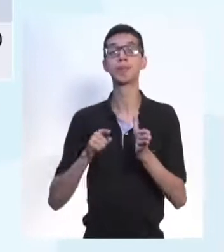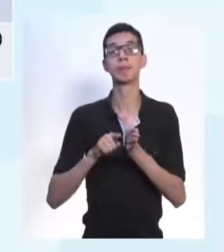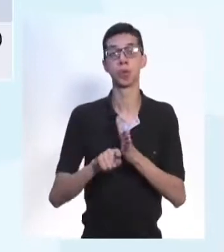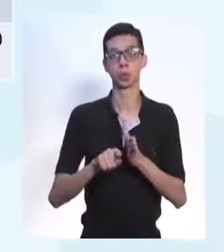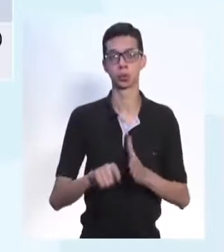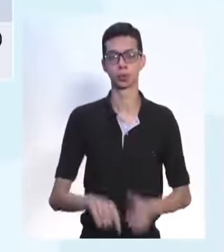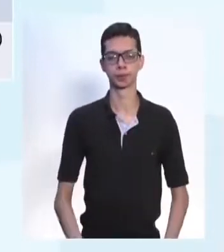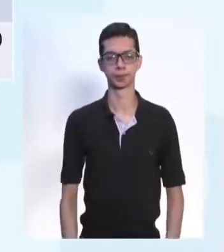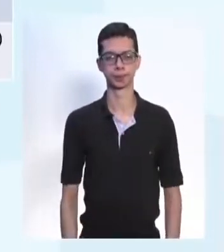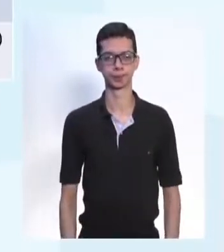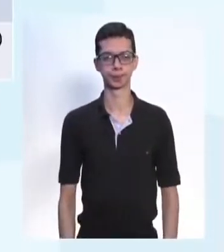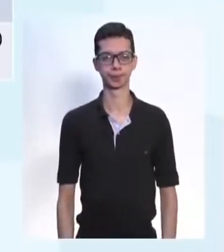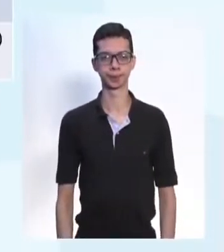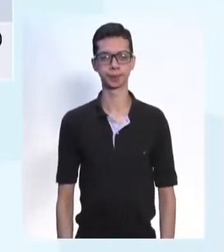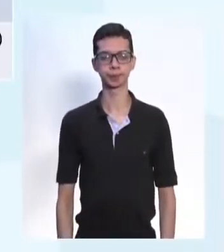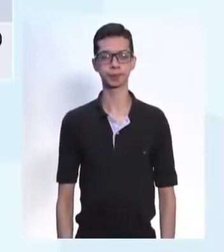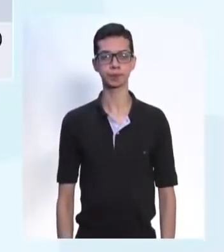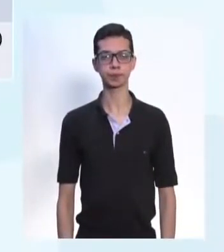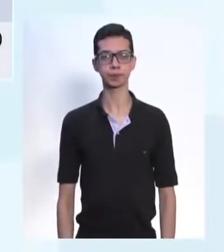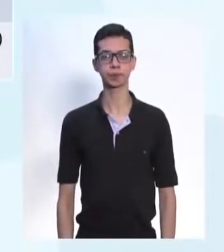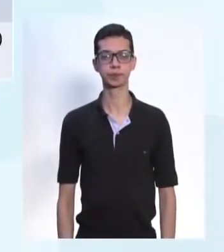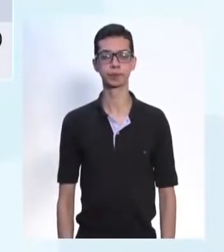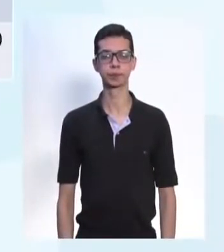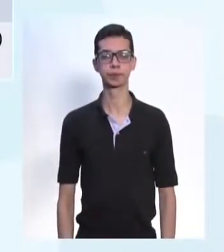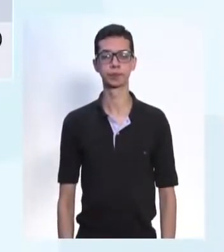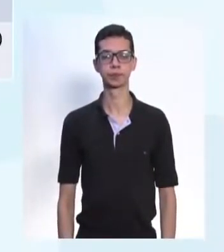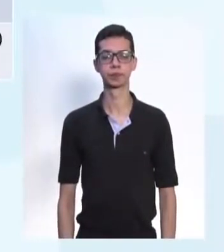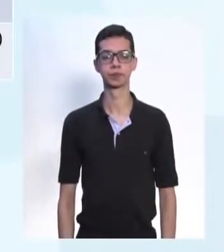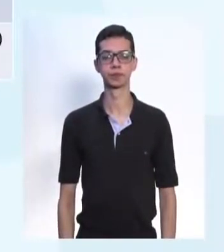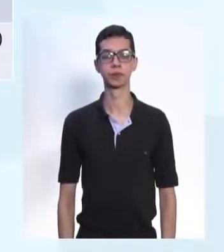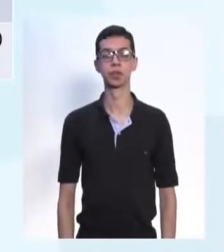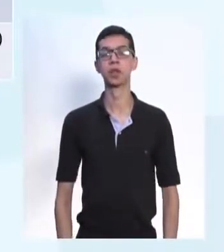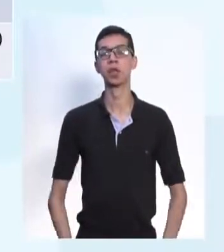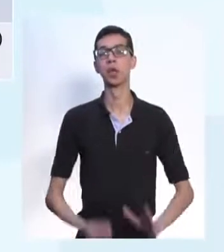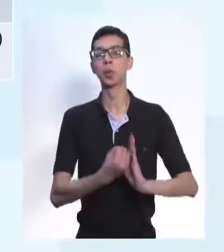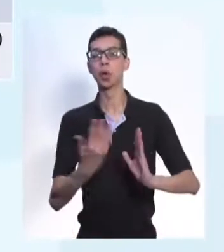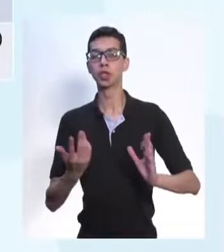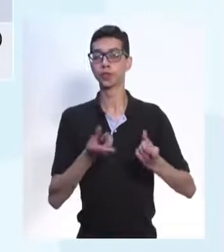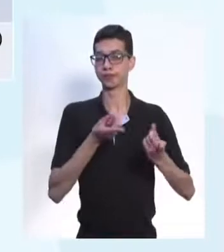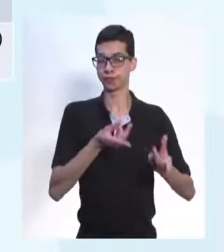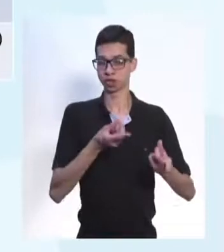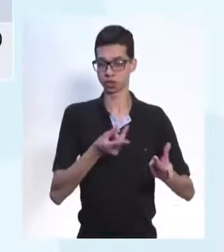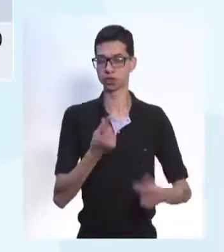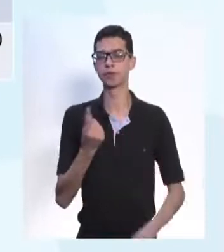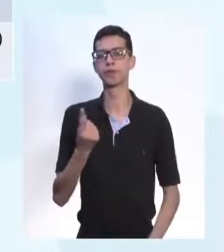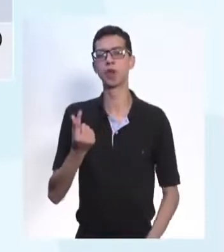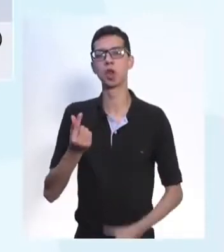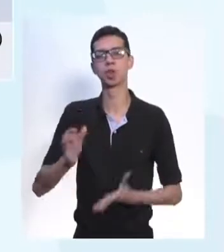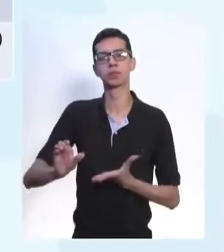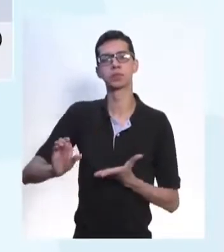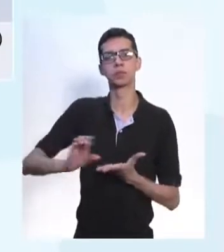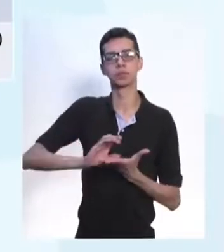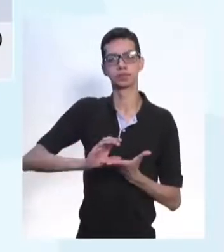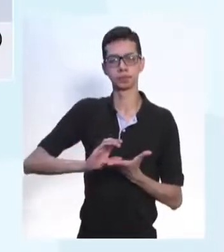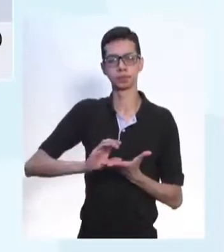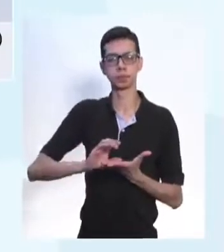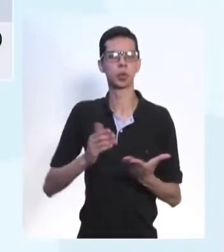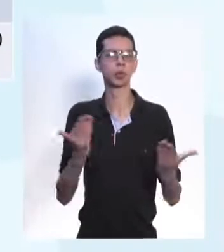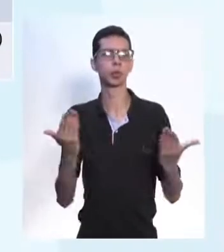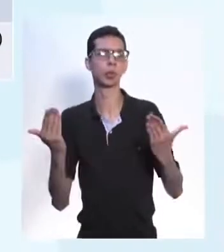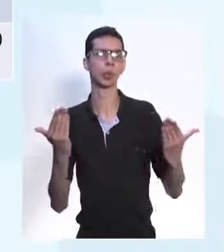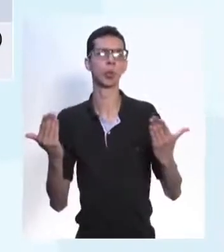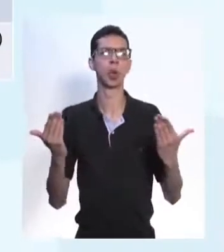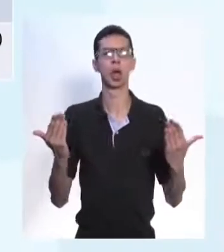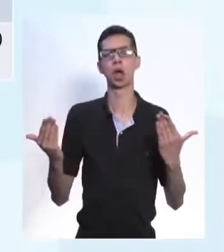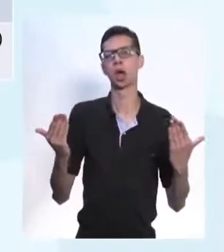relação entre a quantidade vendida e o valor recebido? Então, essa perguntinha aí, qual que é